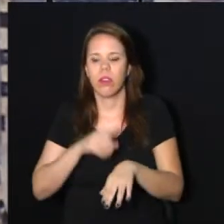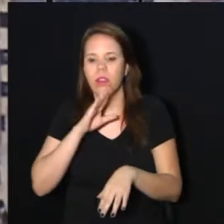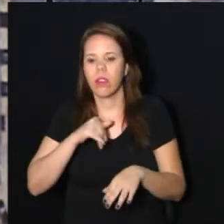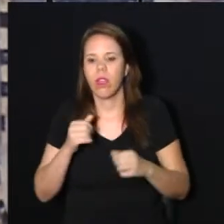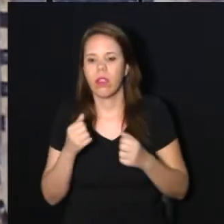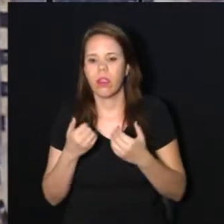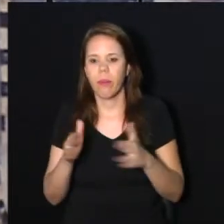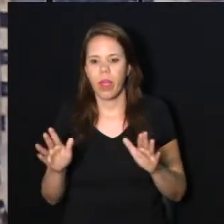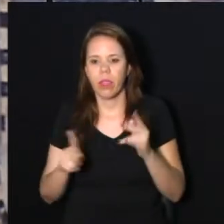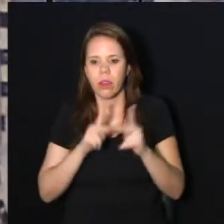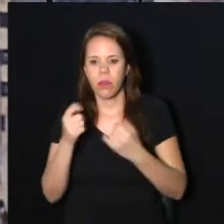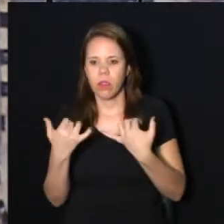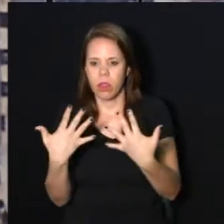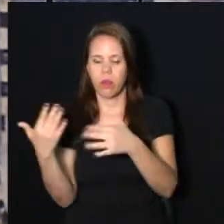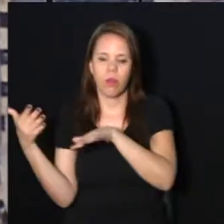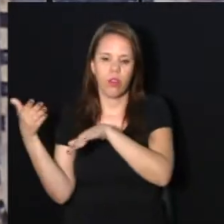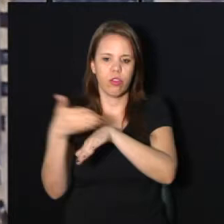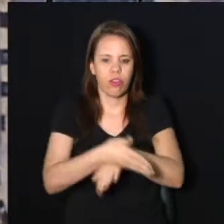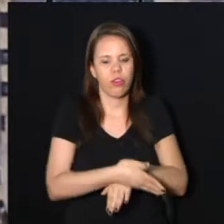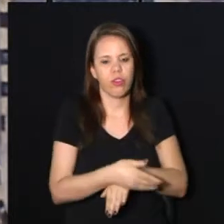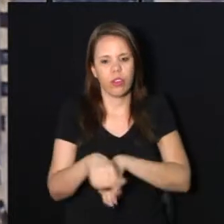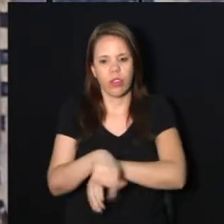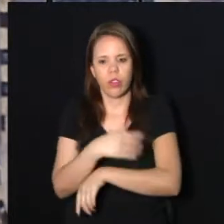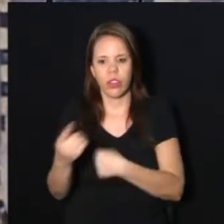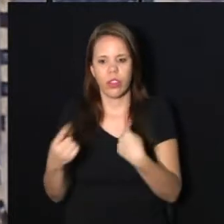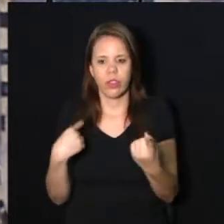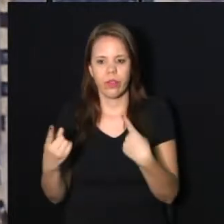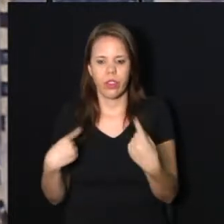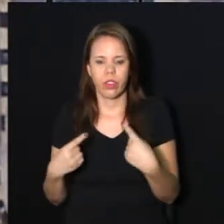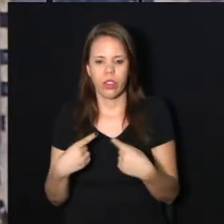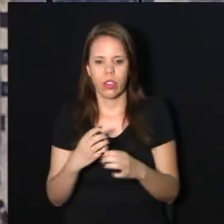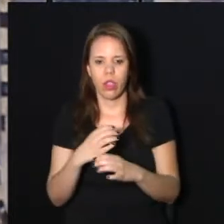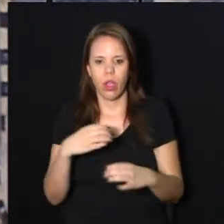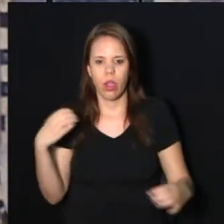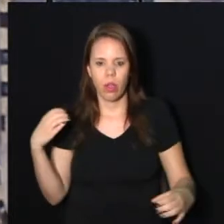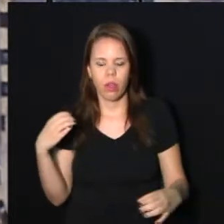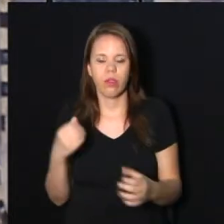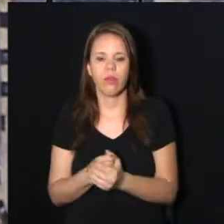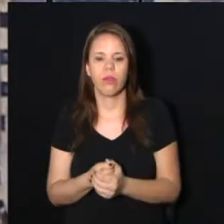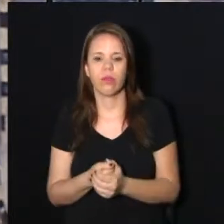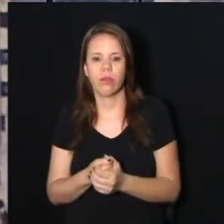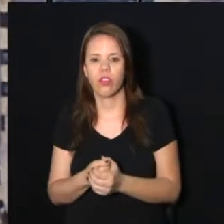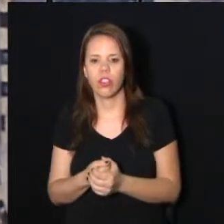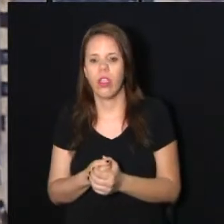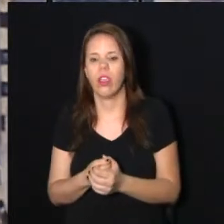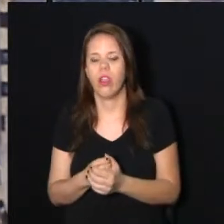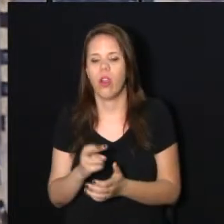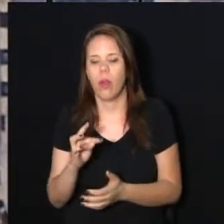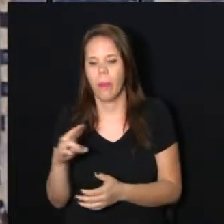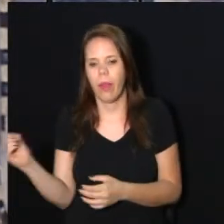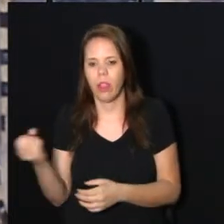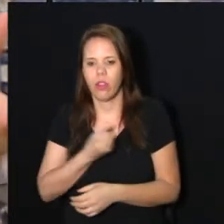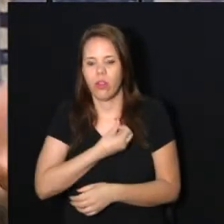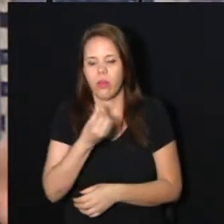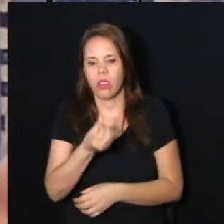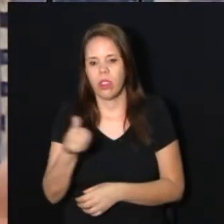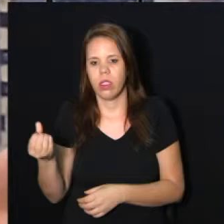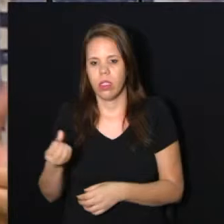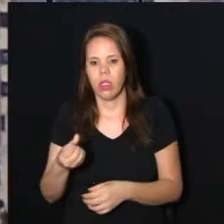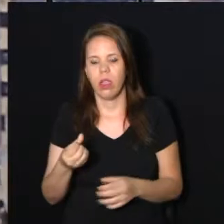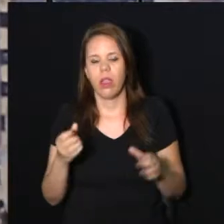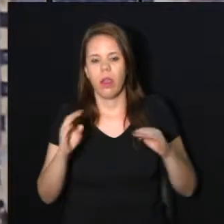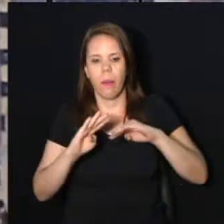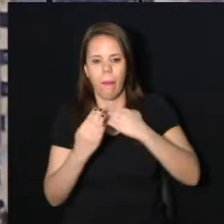ao público. Entrada pelo plenário na Avenida Engenheiro Roberto Mangi, número 66, no bairro Ponte Preta. A TV